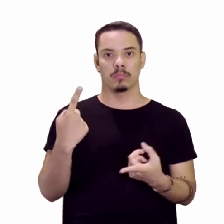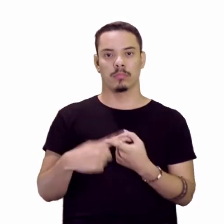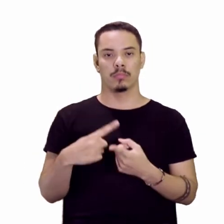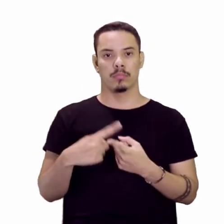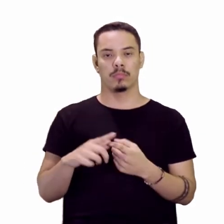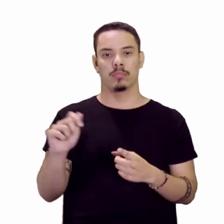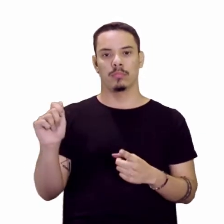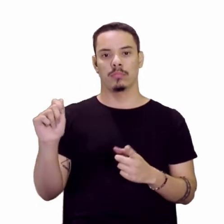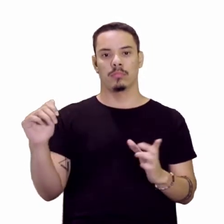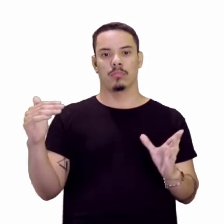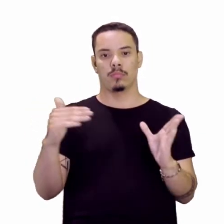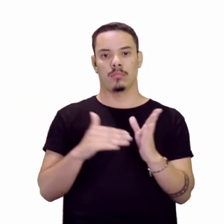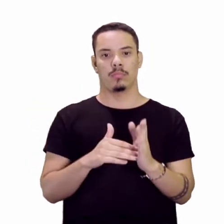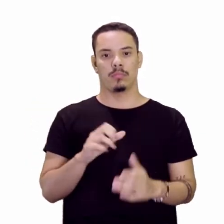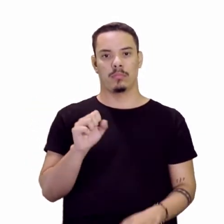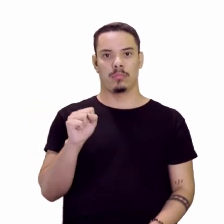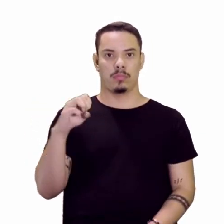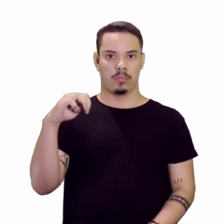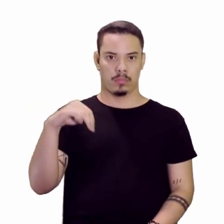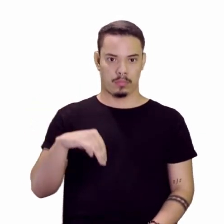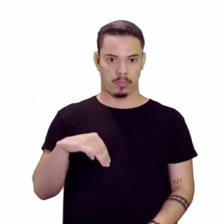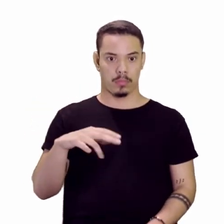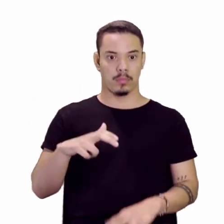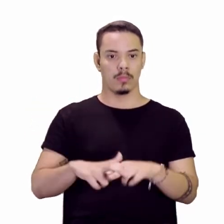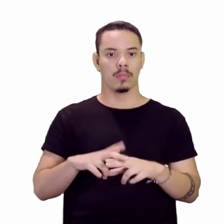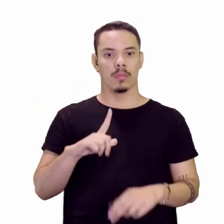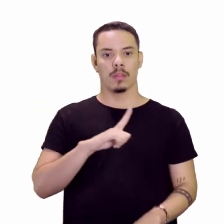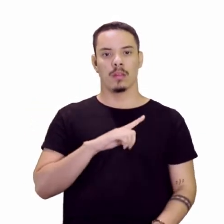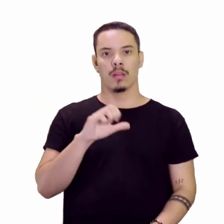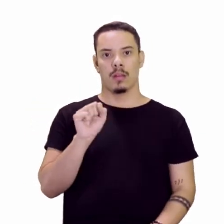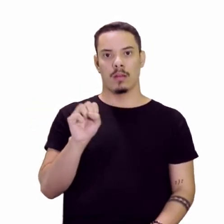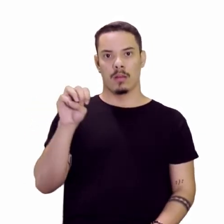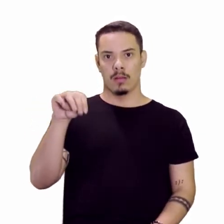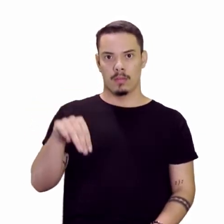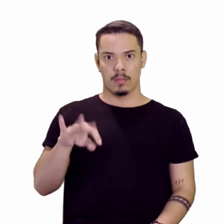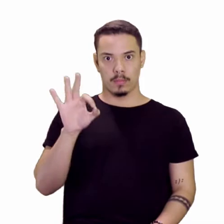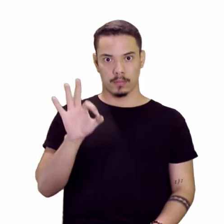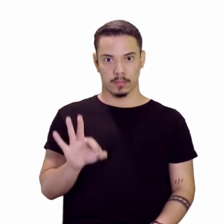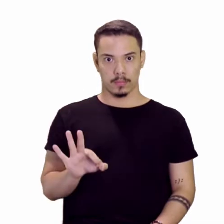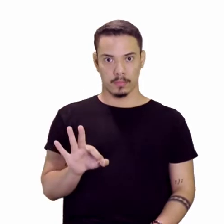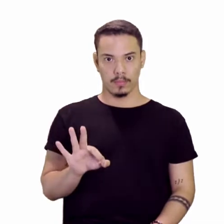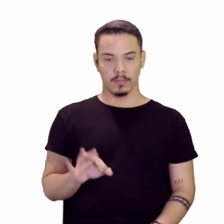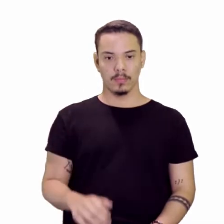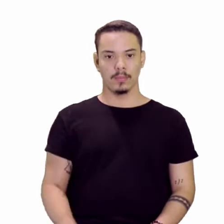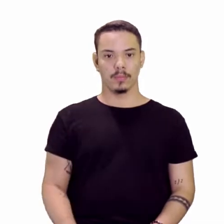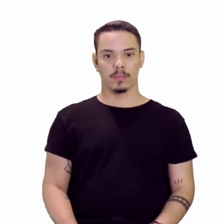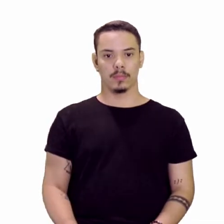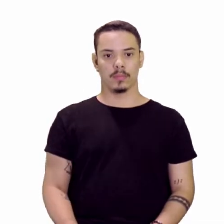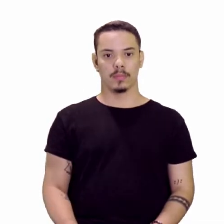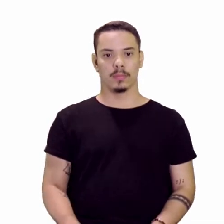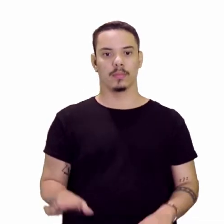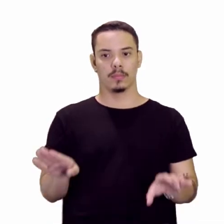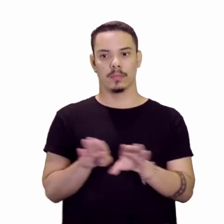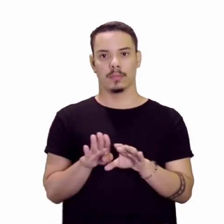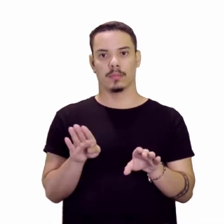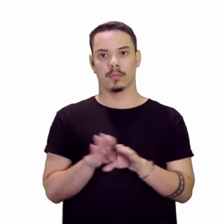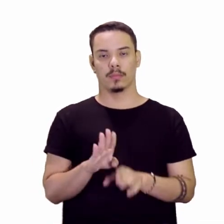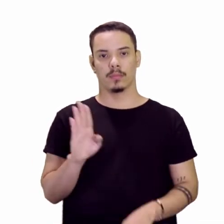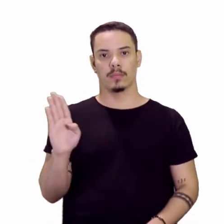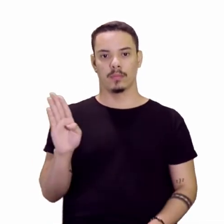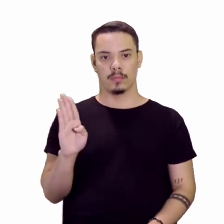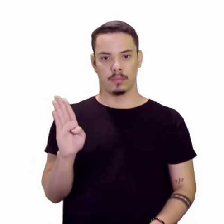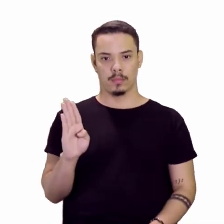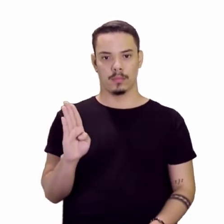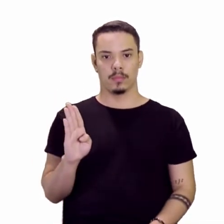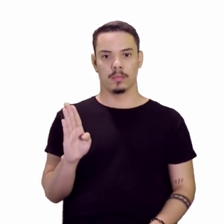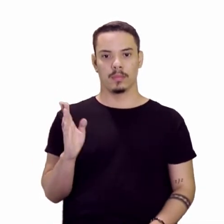a altura dele é 8 metros. Então aqui a gente tem 8 metros, certo? Certo. Aí aqui o ponto B, vou colocar ele bem aqui,